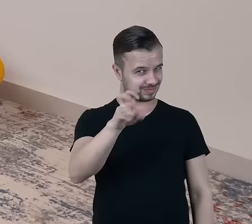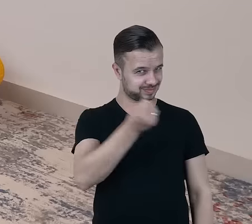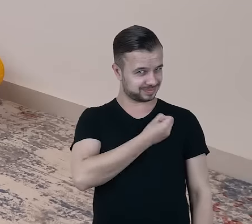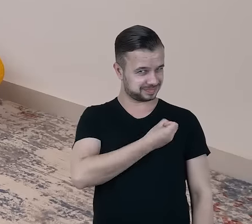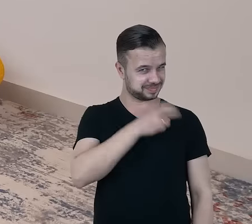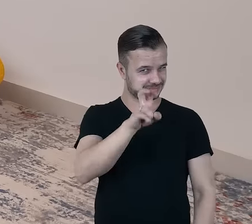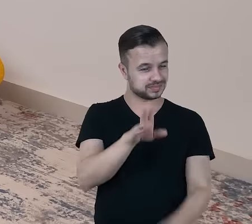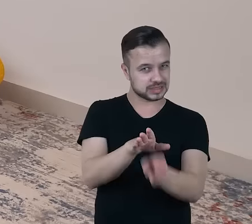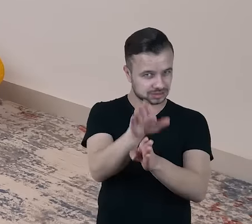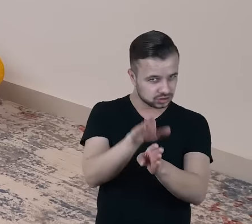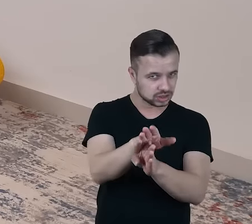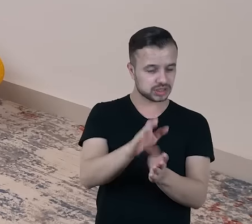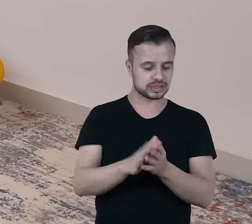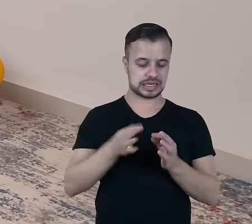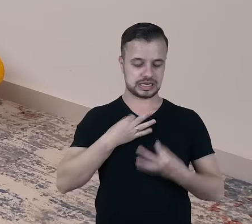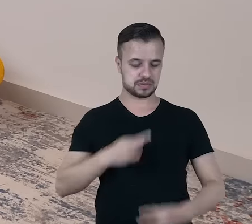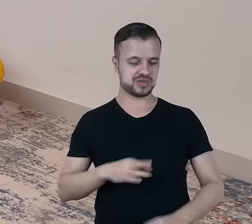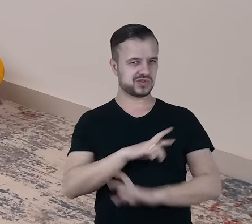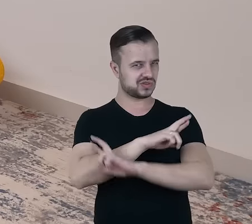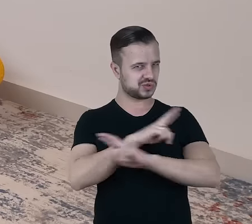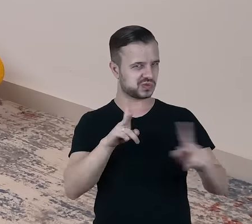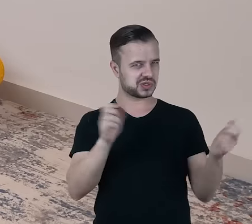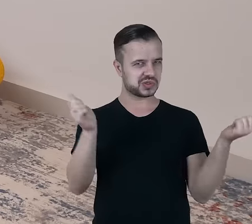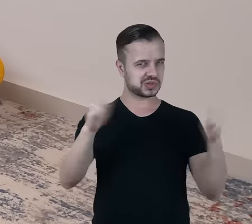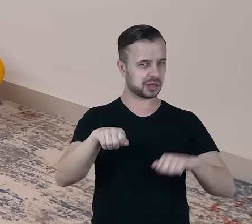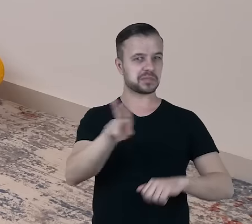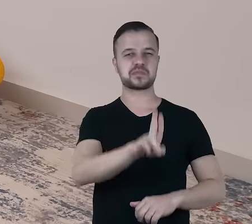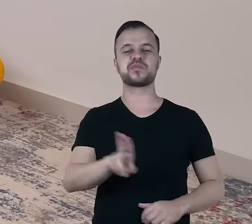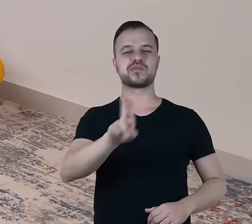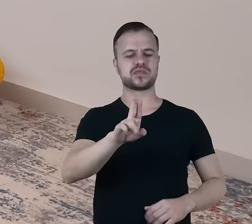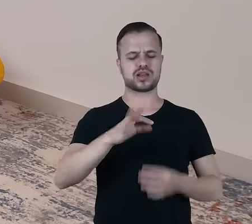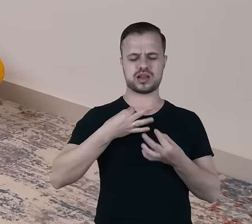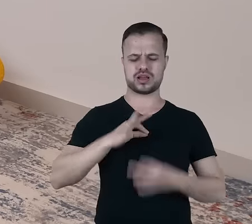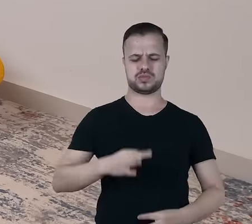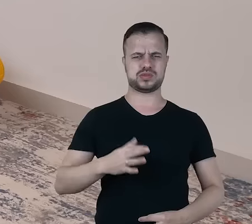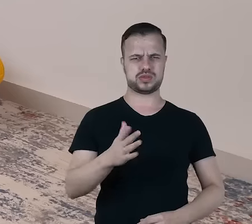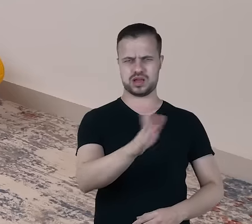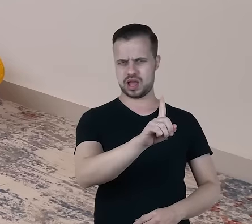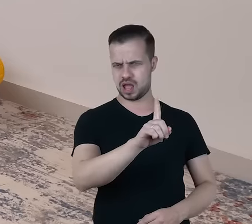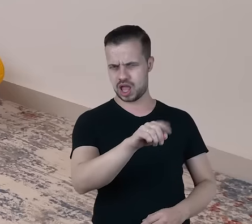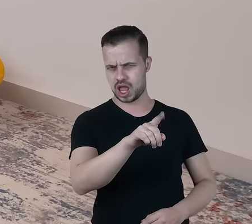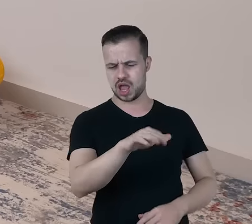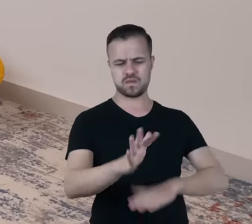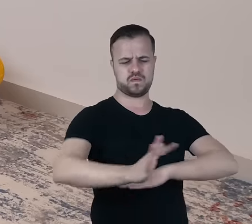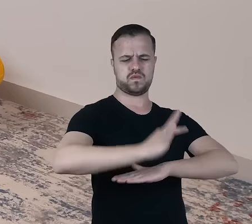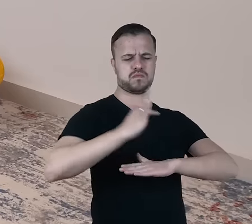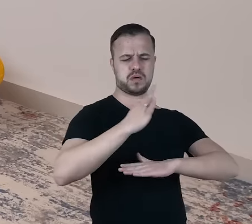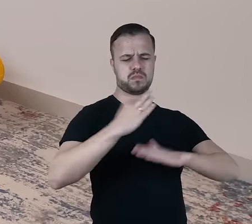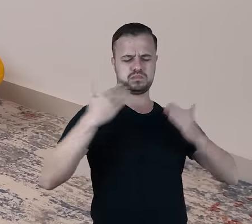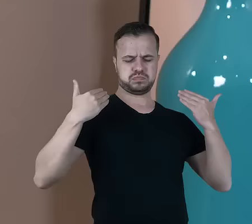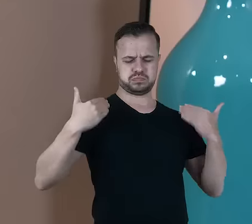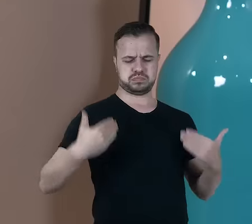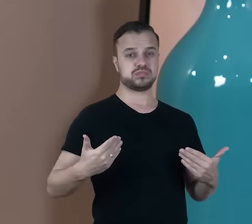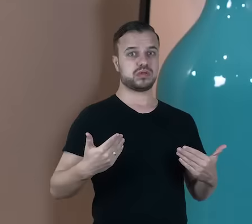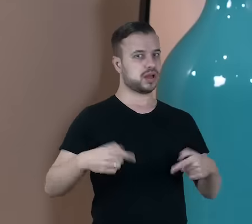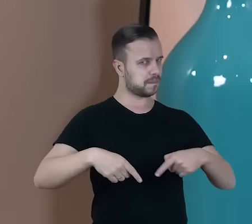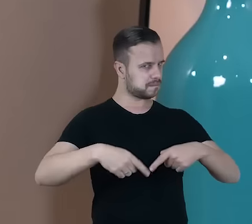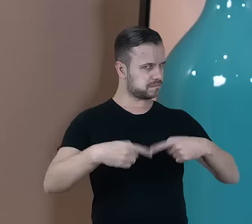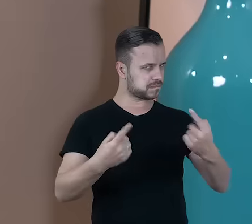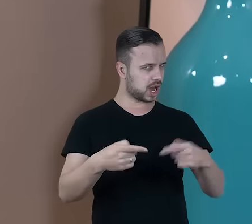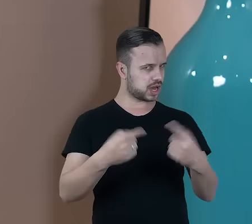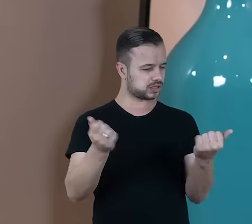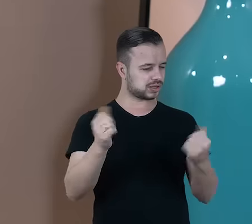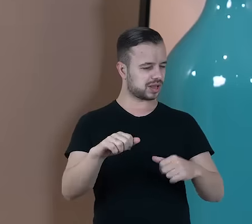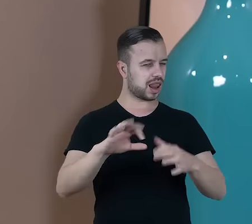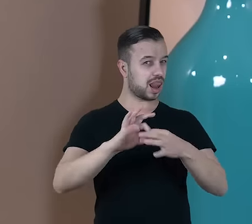Truque 5. Uma camisa, várias versões. A camisa é uma peça bem formal por ser toda reta. Mas uma das maneiras